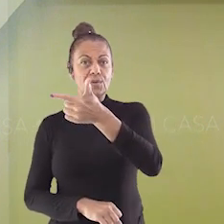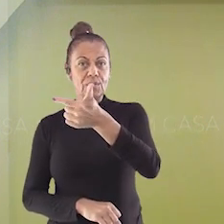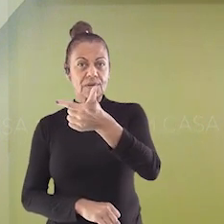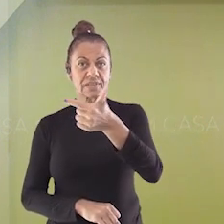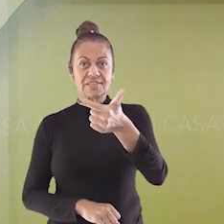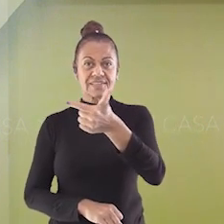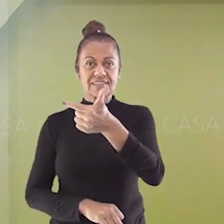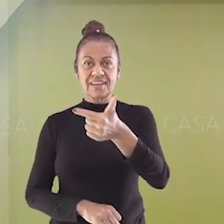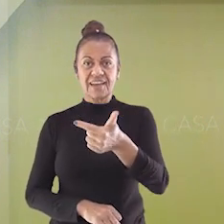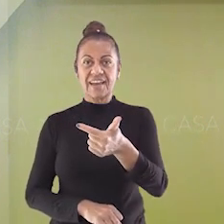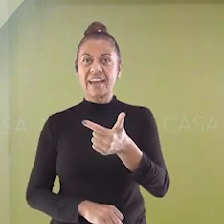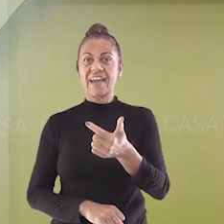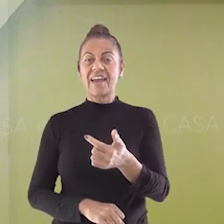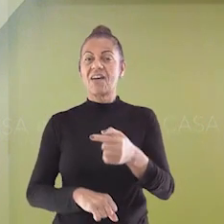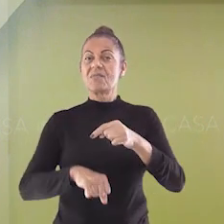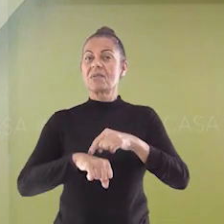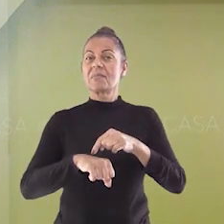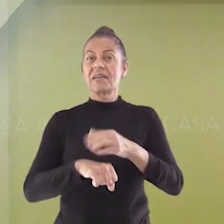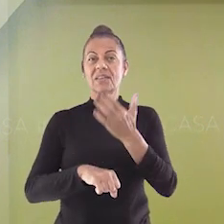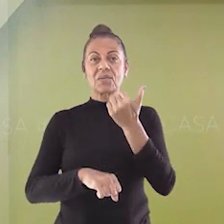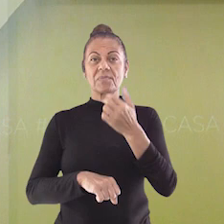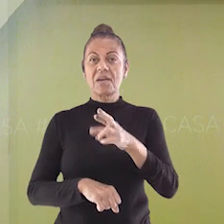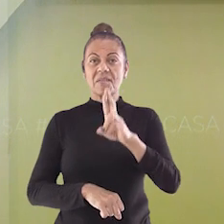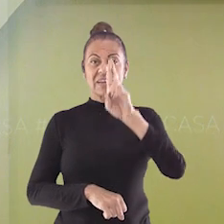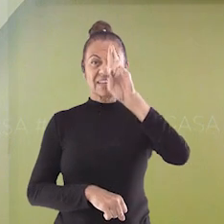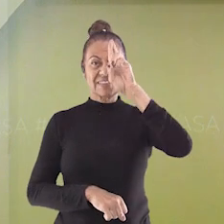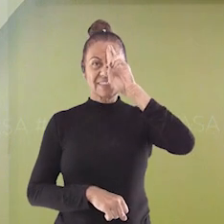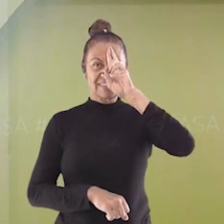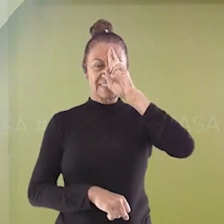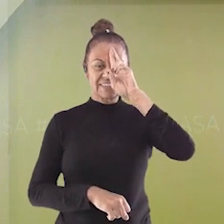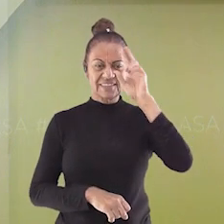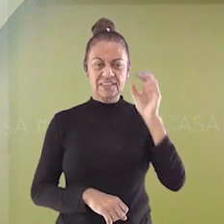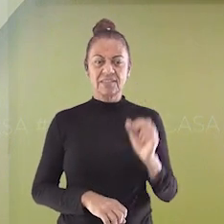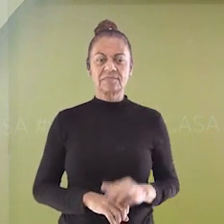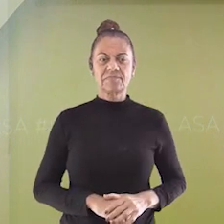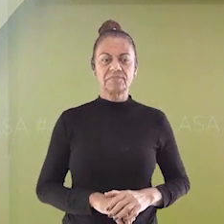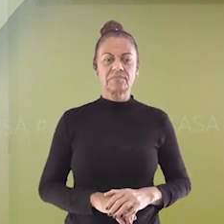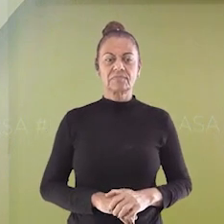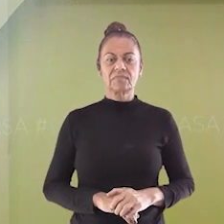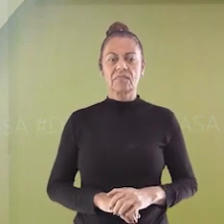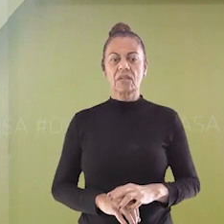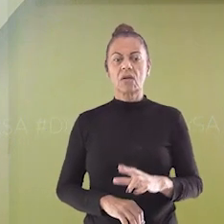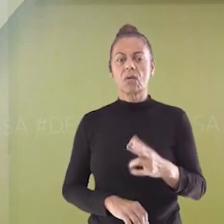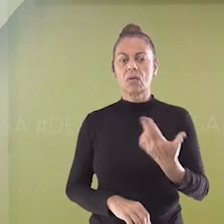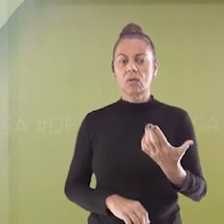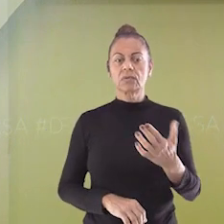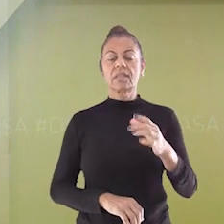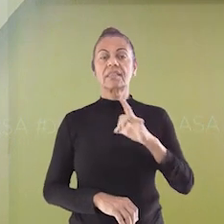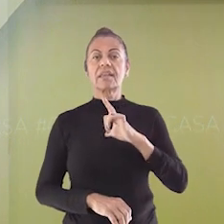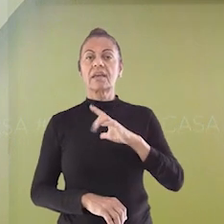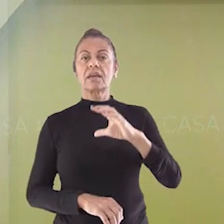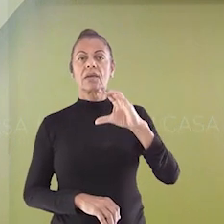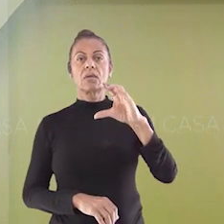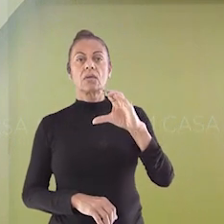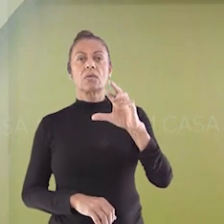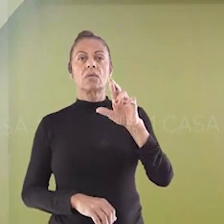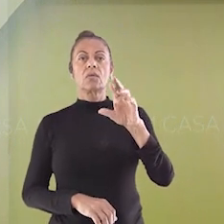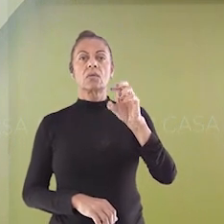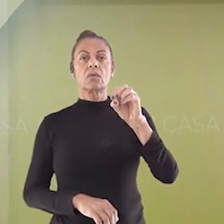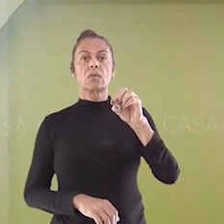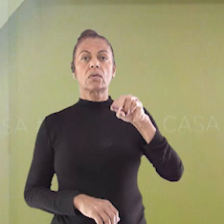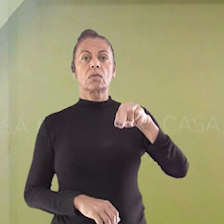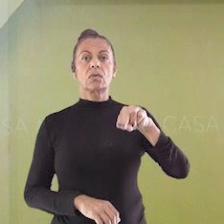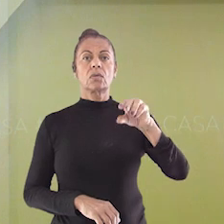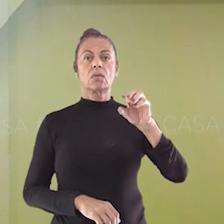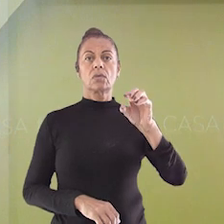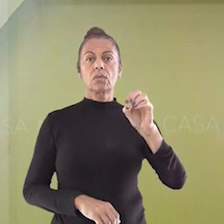almoço. Outro instrumento bastante parecido com o relógio é o cronômetro, utilizado pelos